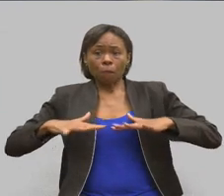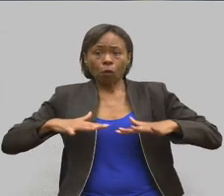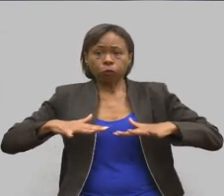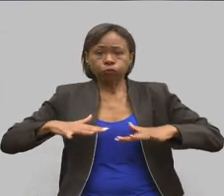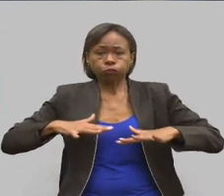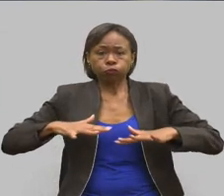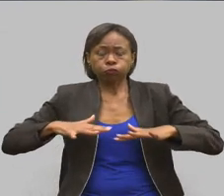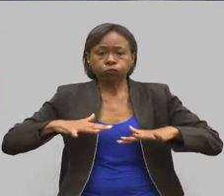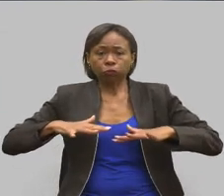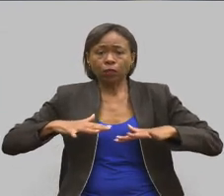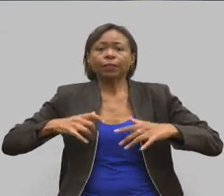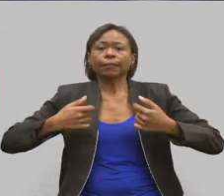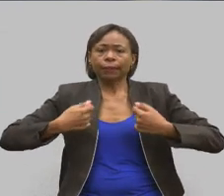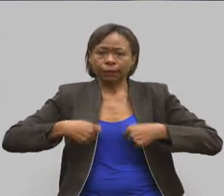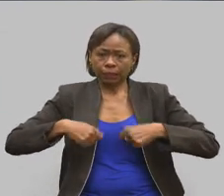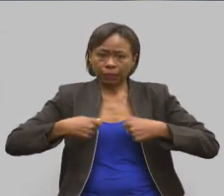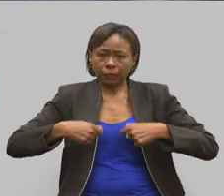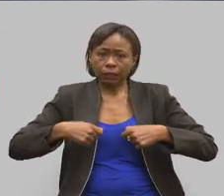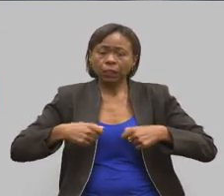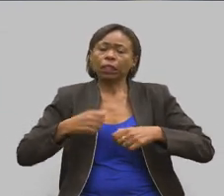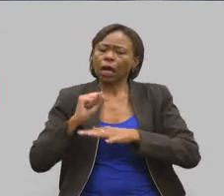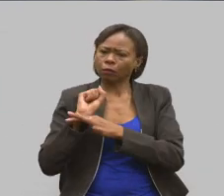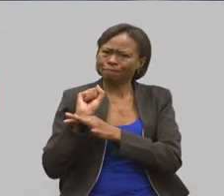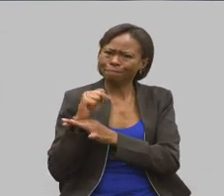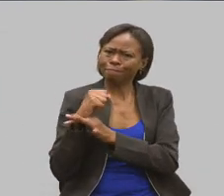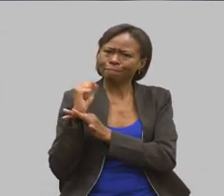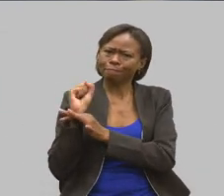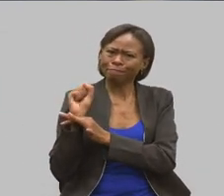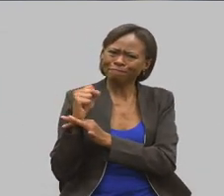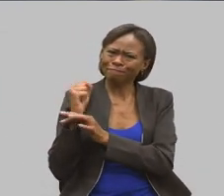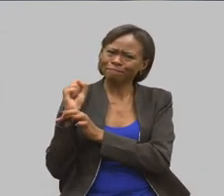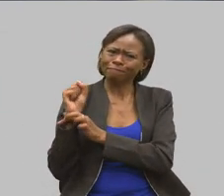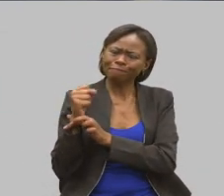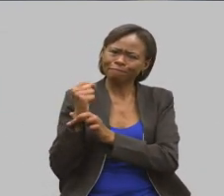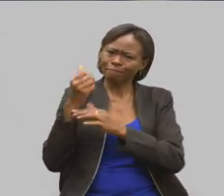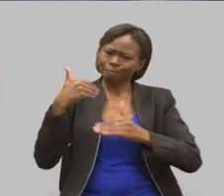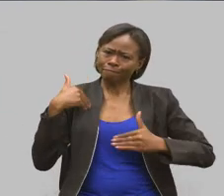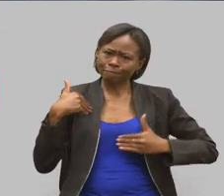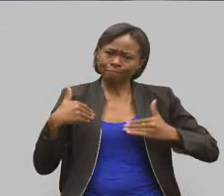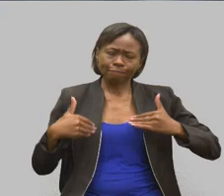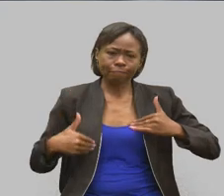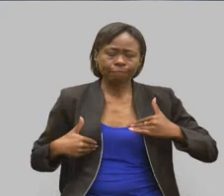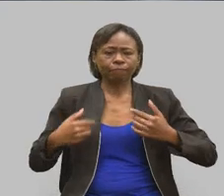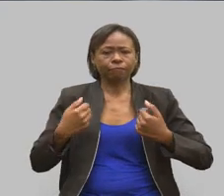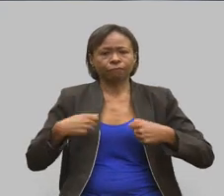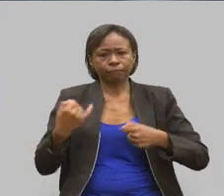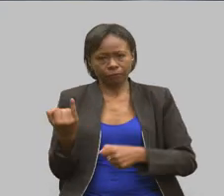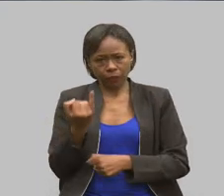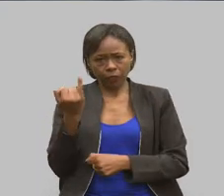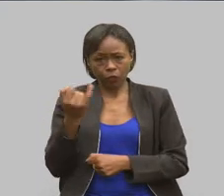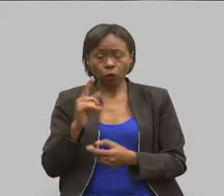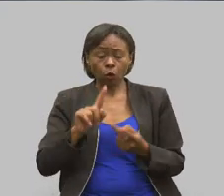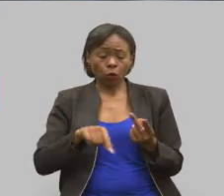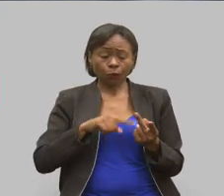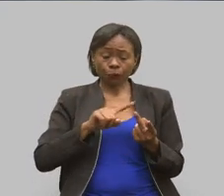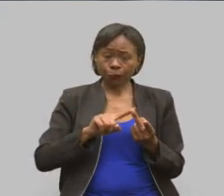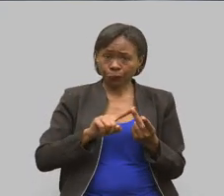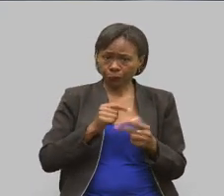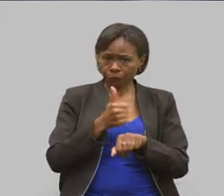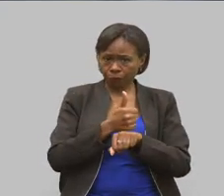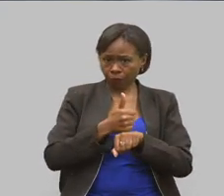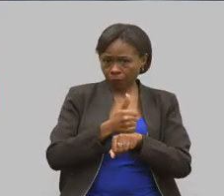bastante o trabalho motor no corpo humano isso é fundamental e já o terapeuta ocupacional eu acredito